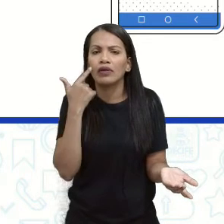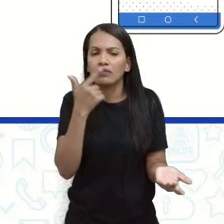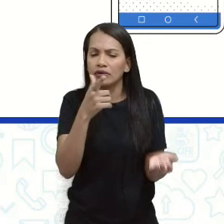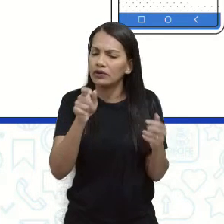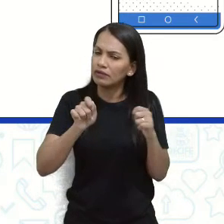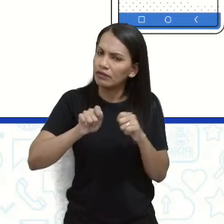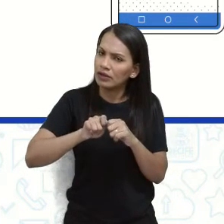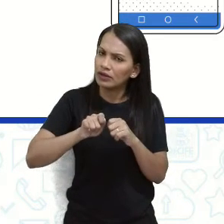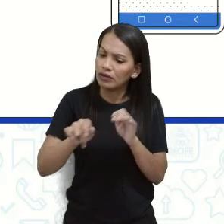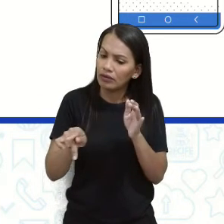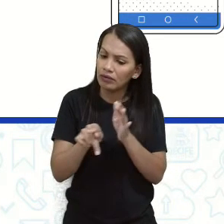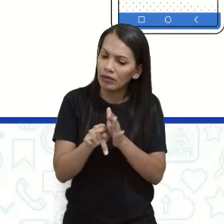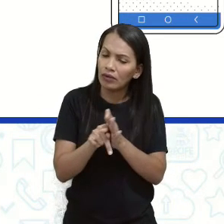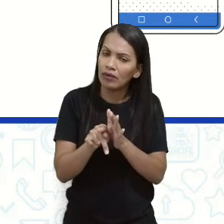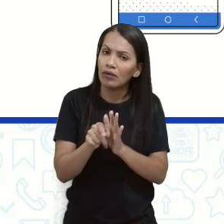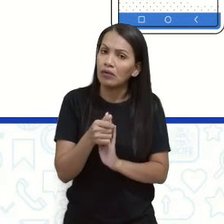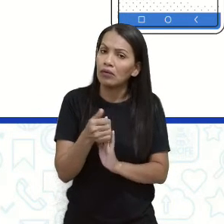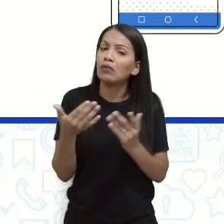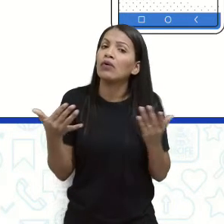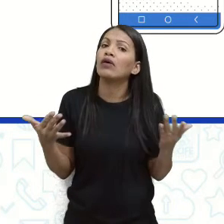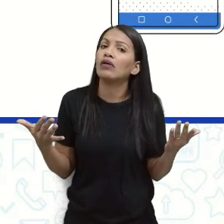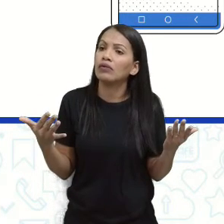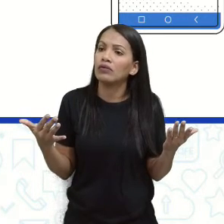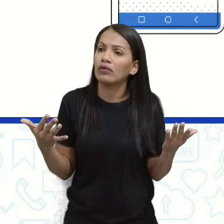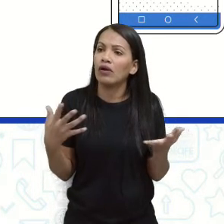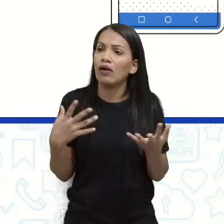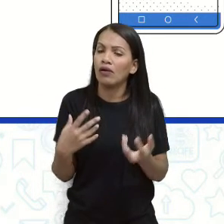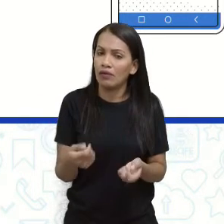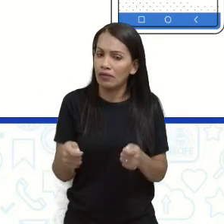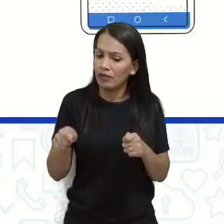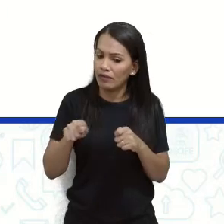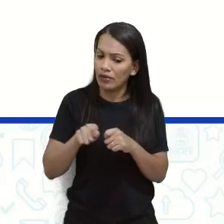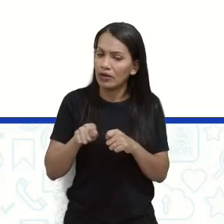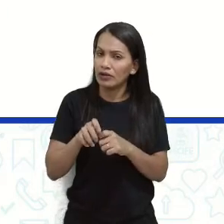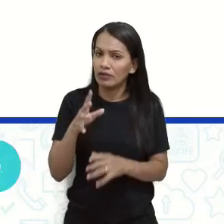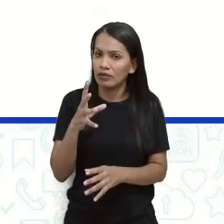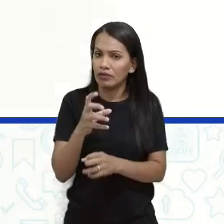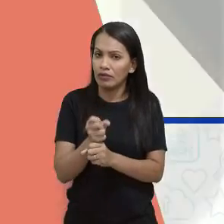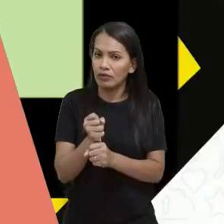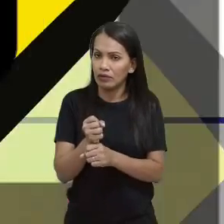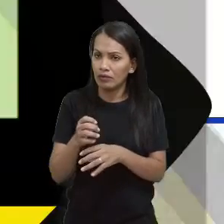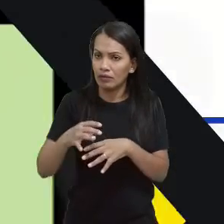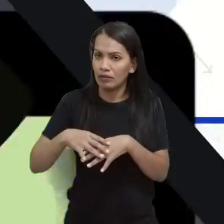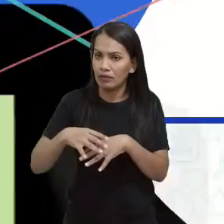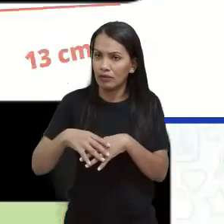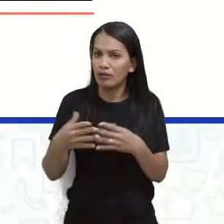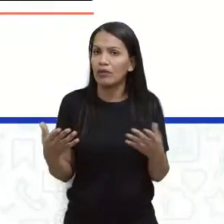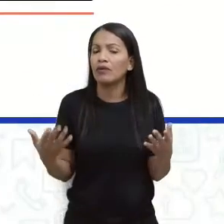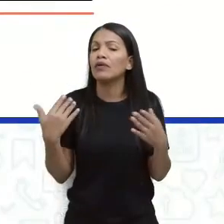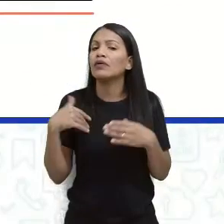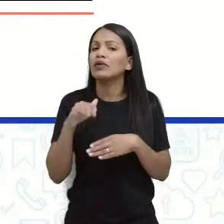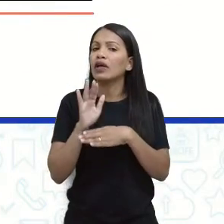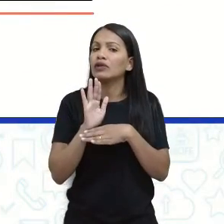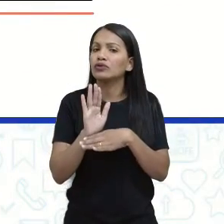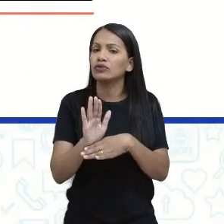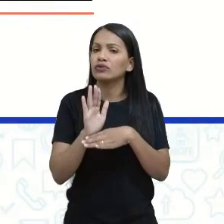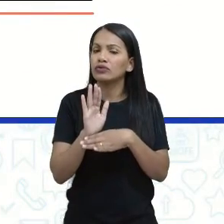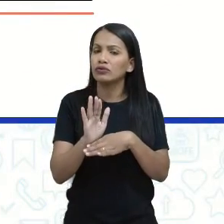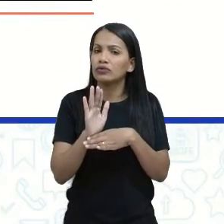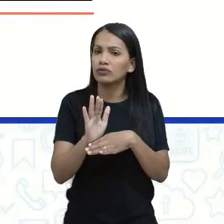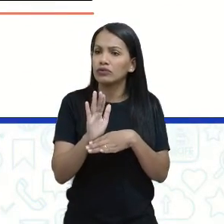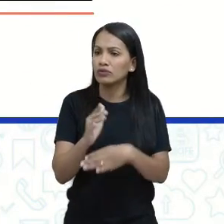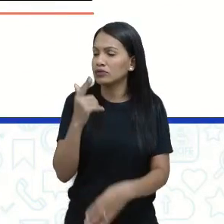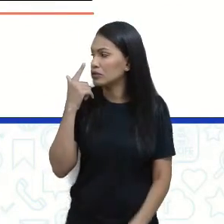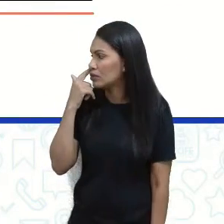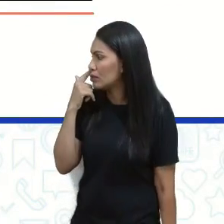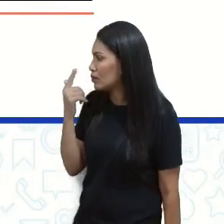fazer lá específica? Quanto seria? Aí a gente ia fazer uma fórmula específica para poder desenvolver. Aí, para lhe ajudar, eu vou botar as fórmulas aí